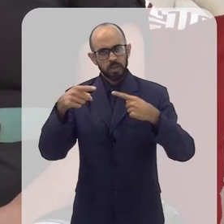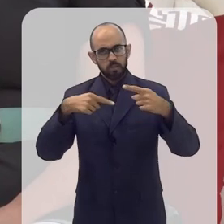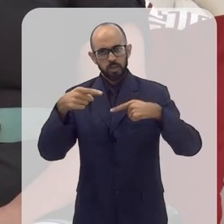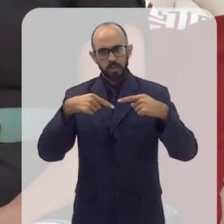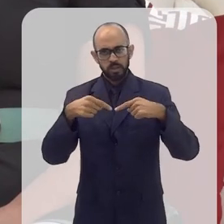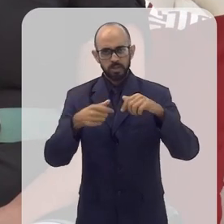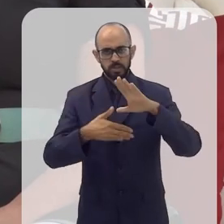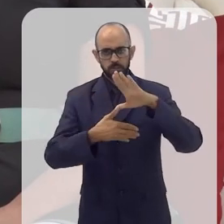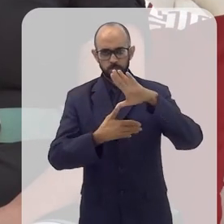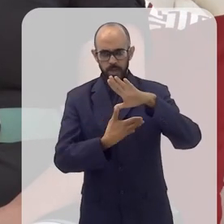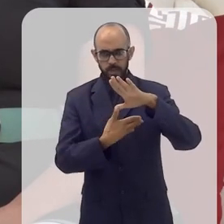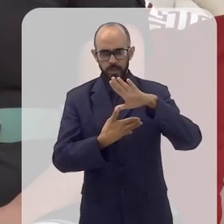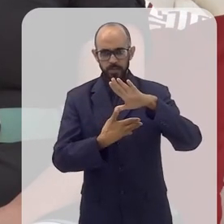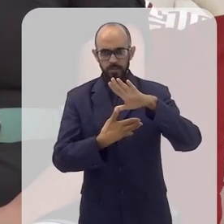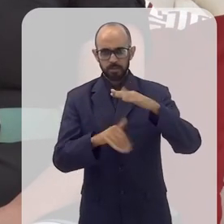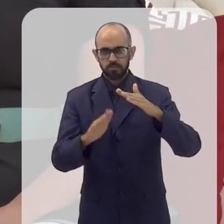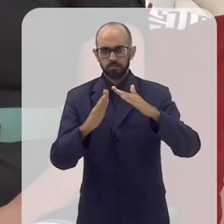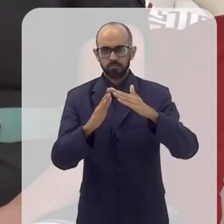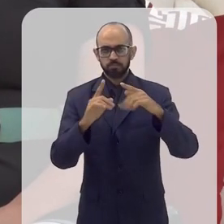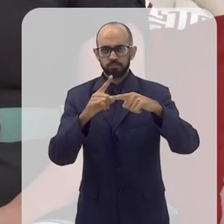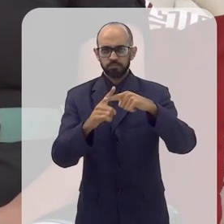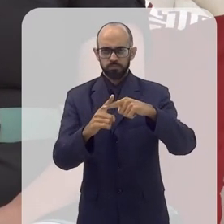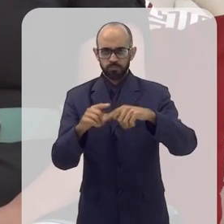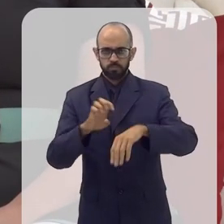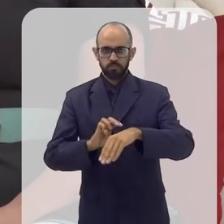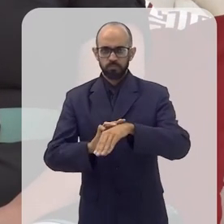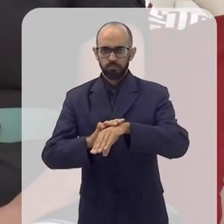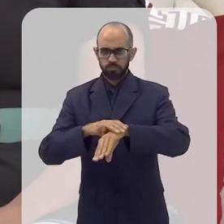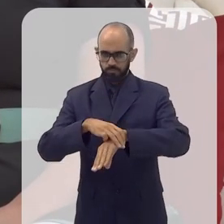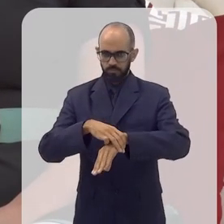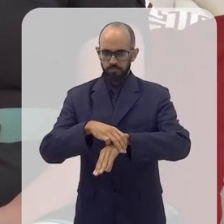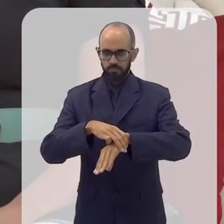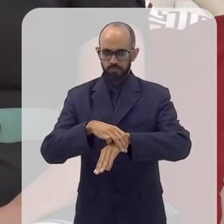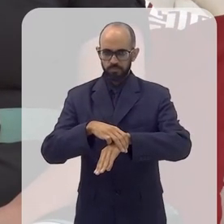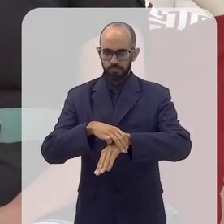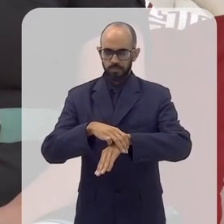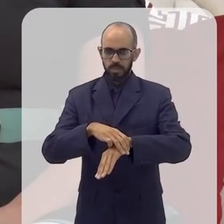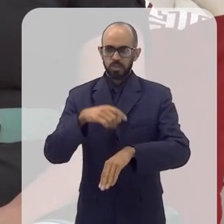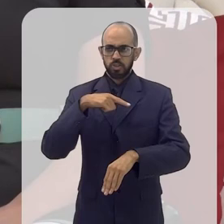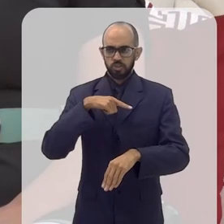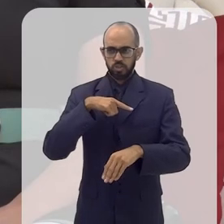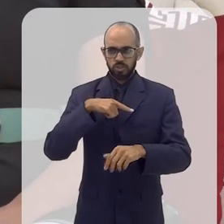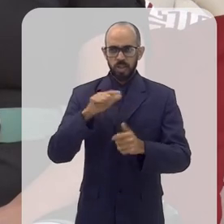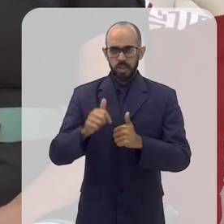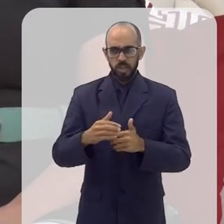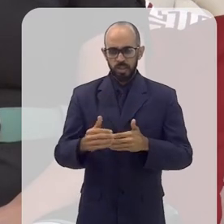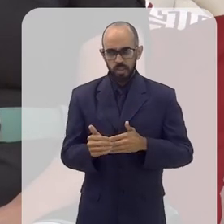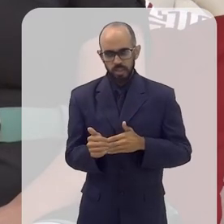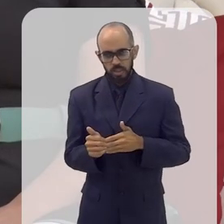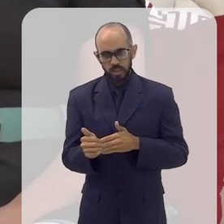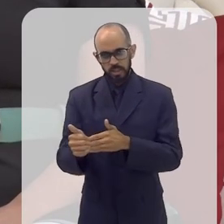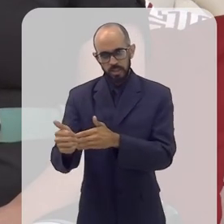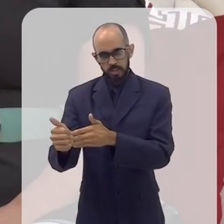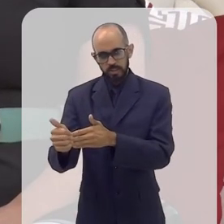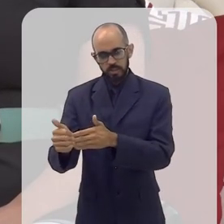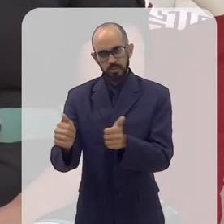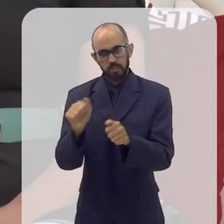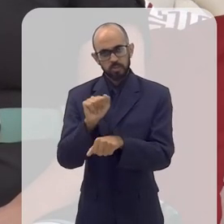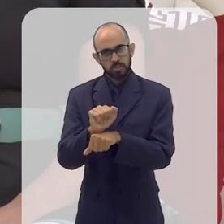aqui na Avenida das Américas, no Templo e a Igreja de Jesus Cristo dos Santos dos Últimos Dias. Nós temos guias que